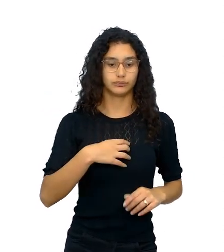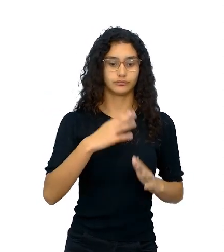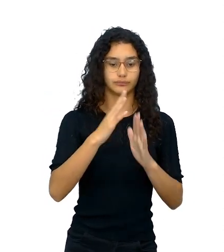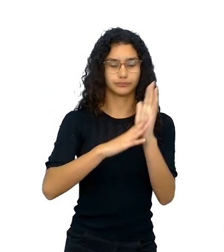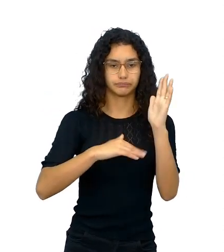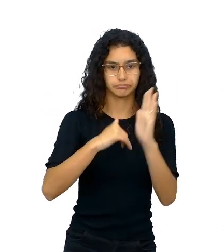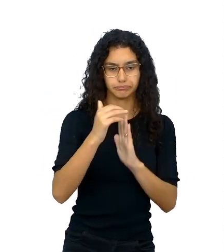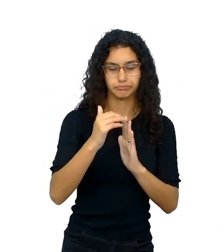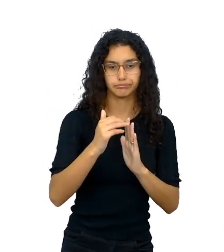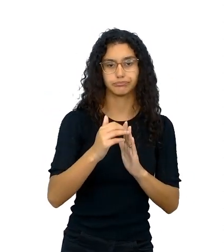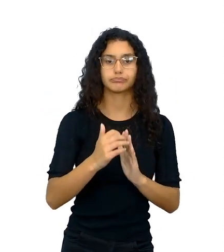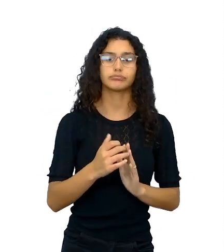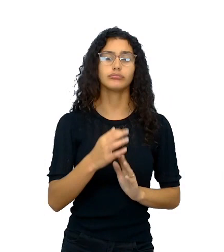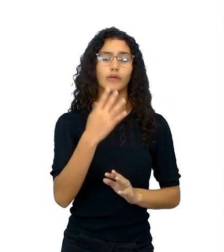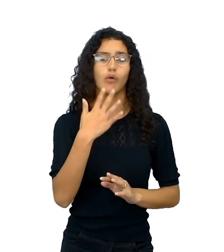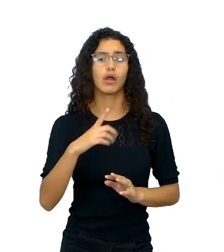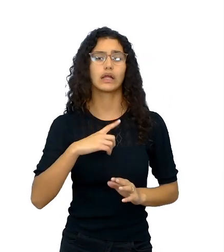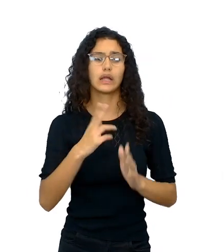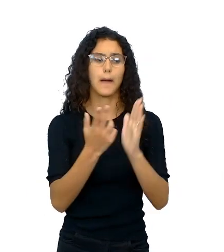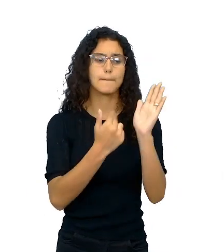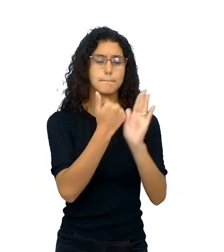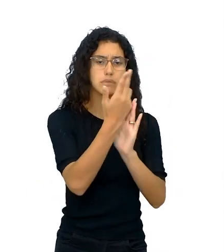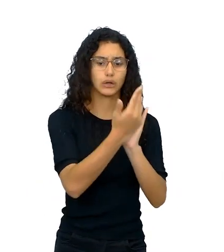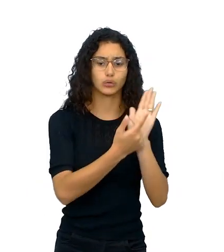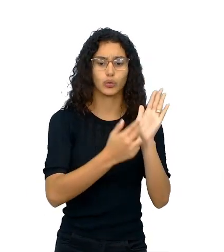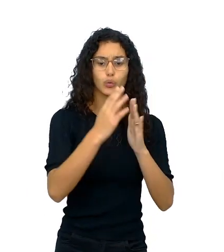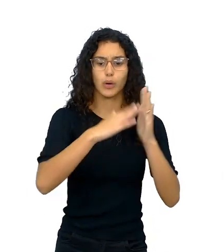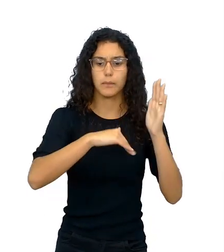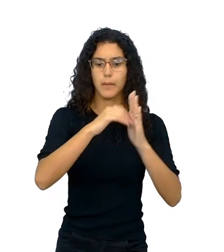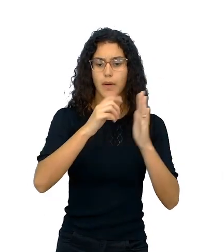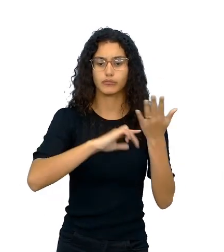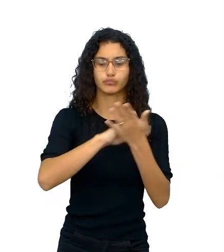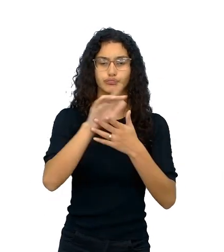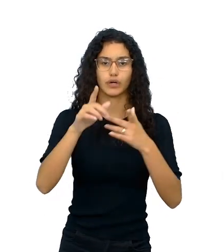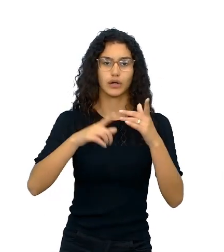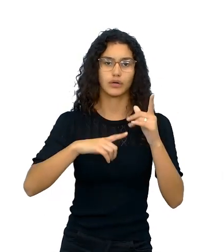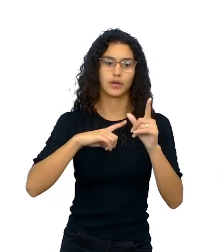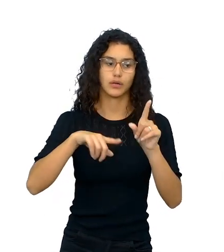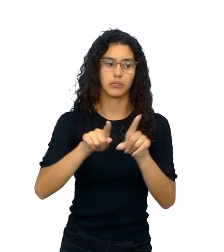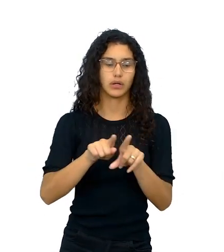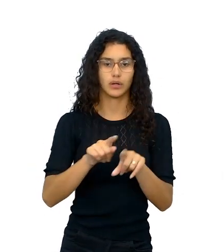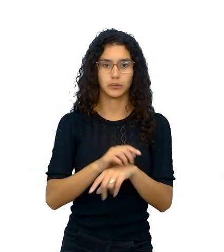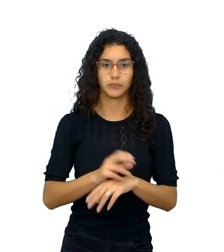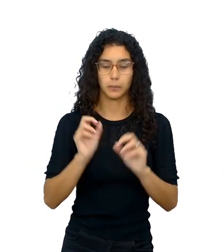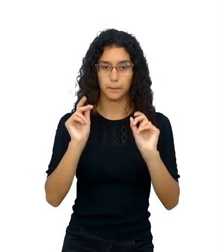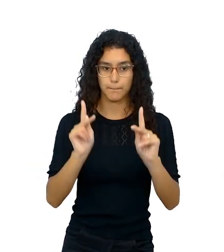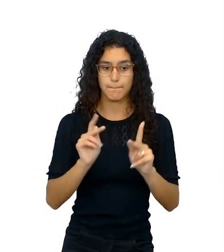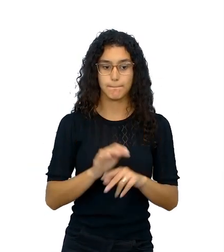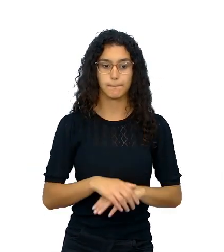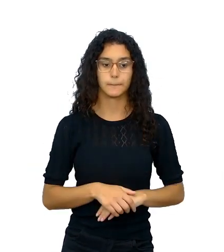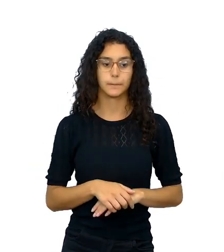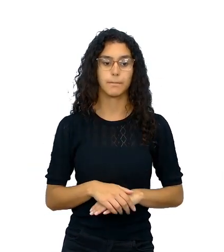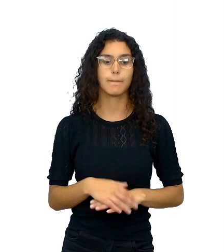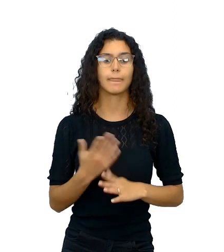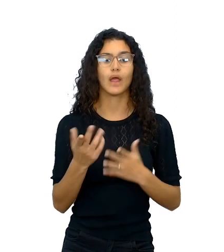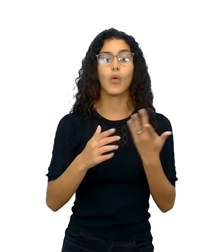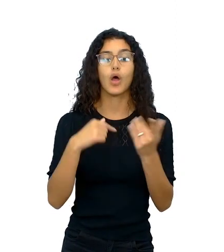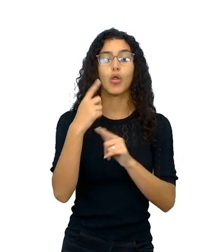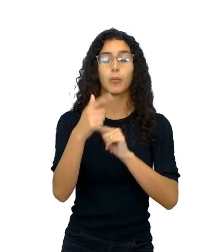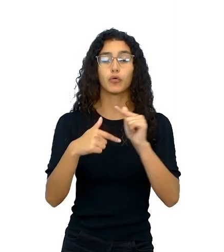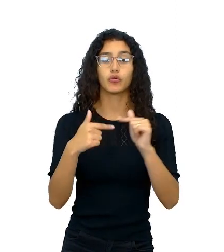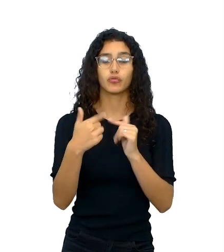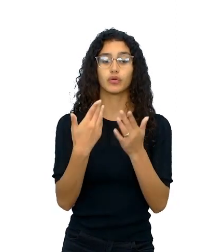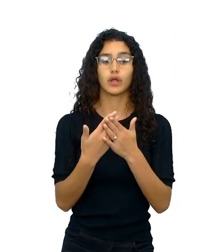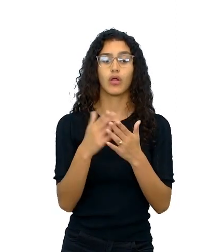cor que tem a pintura, e uma série de elementos, tá? Bom, quais são os objetivos